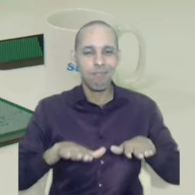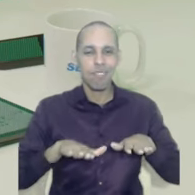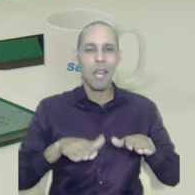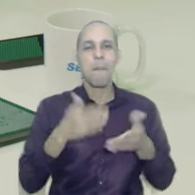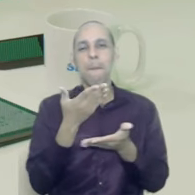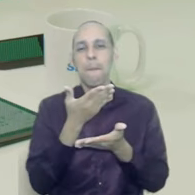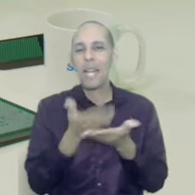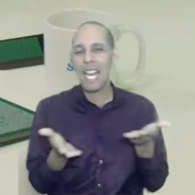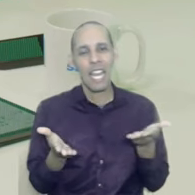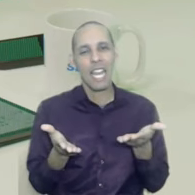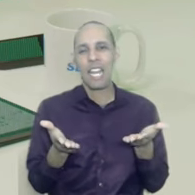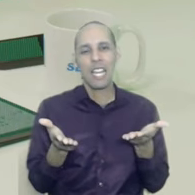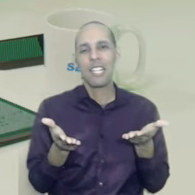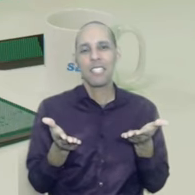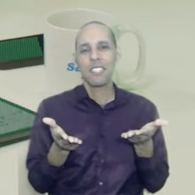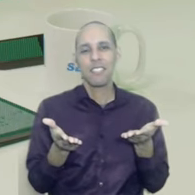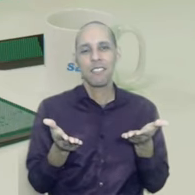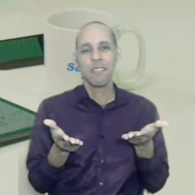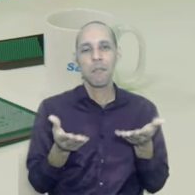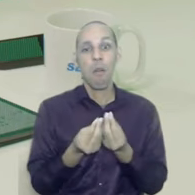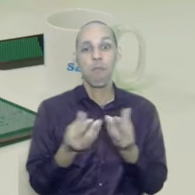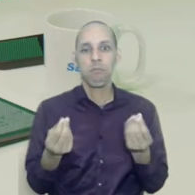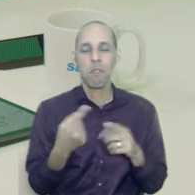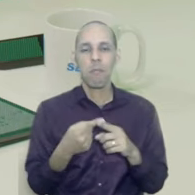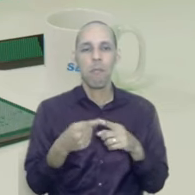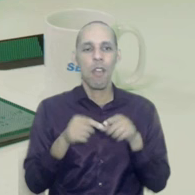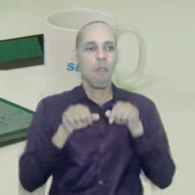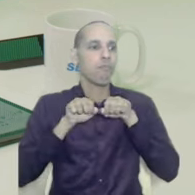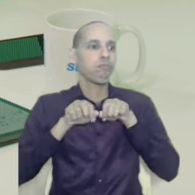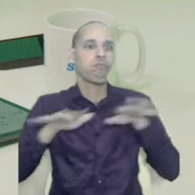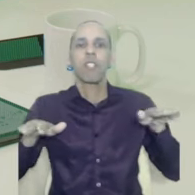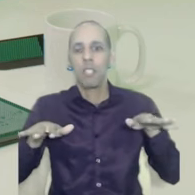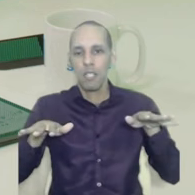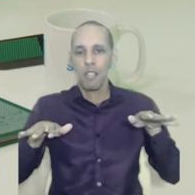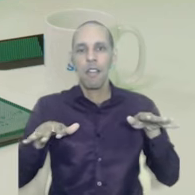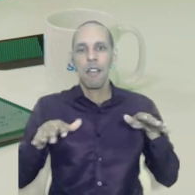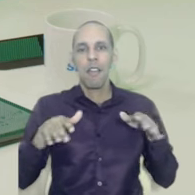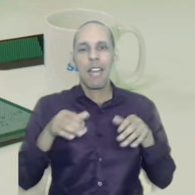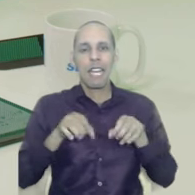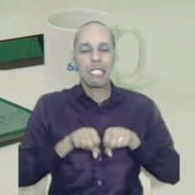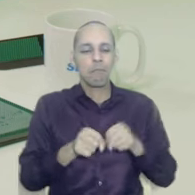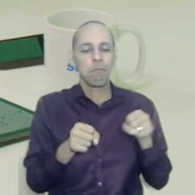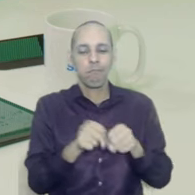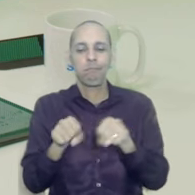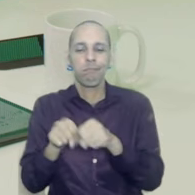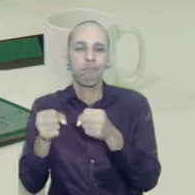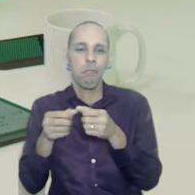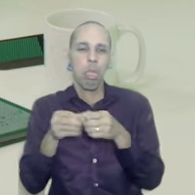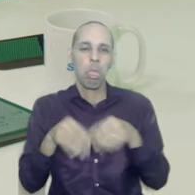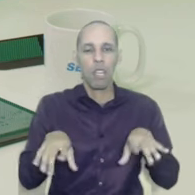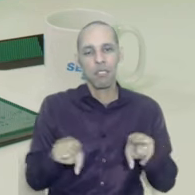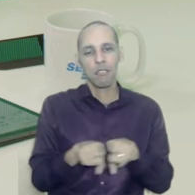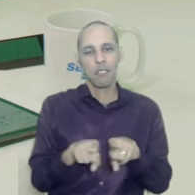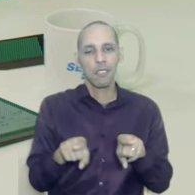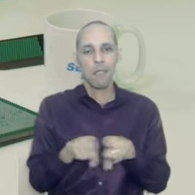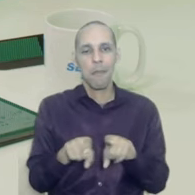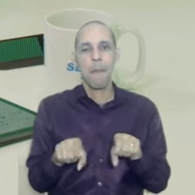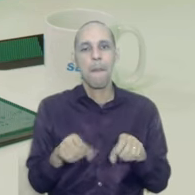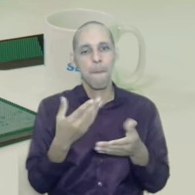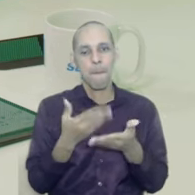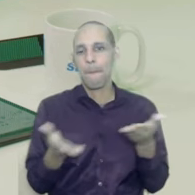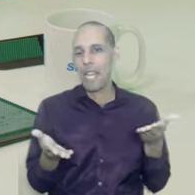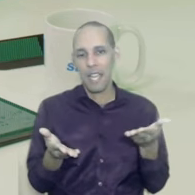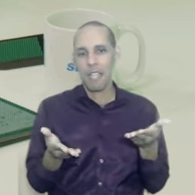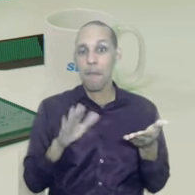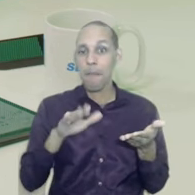perdendo uma boa parte porque ele sai pulverizando então ao mesmo tempo que ele pulveriza ele também amassa uhum então você perde ali uma parte da plantação